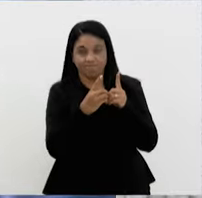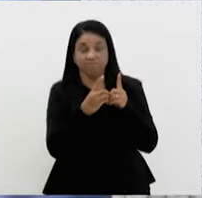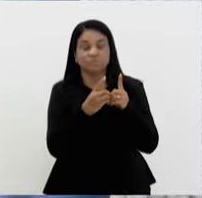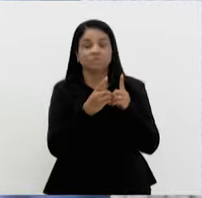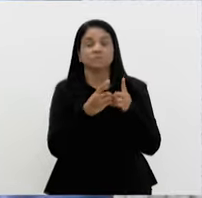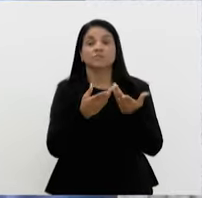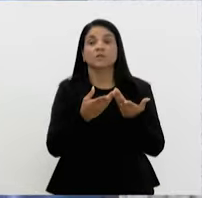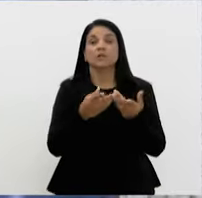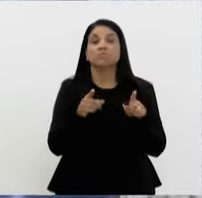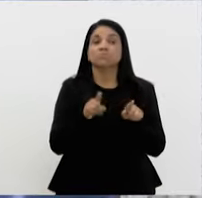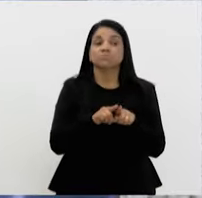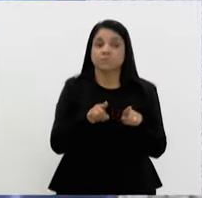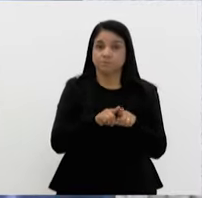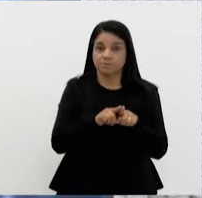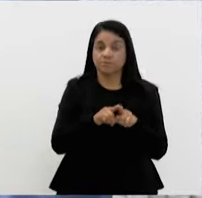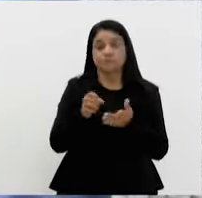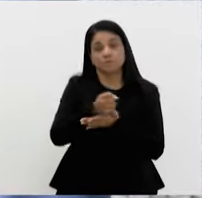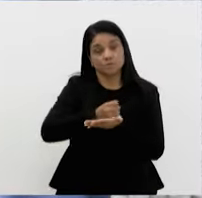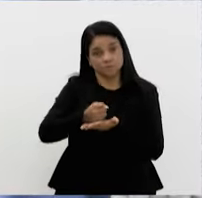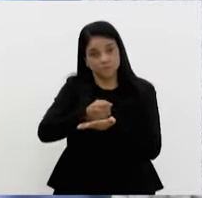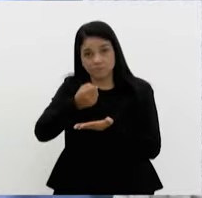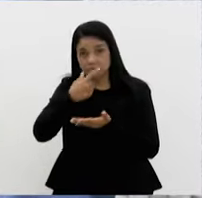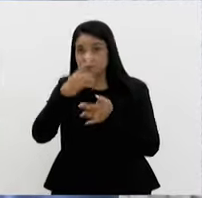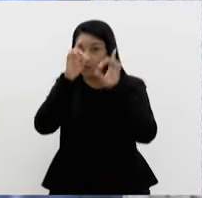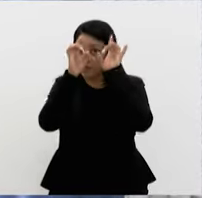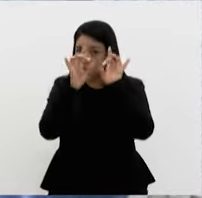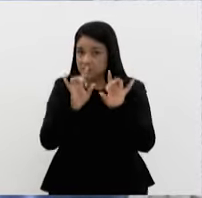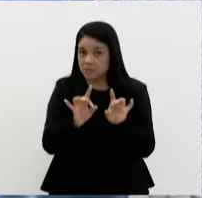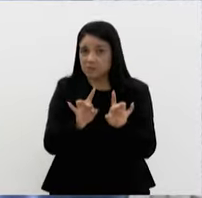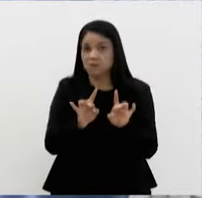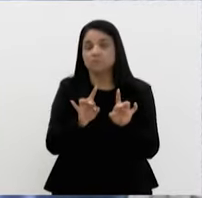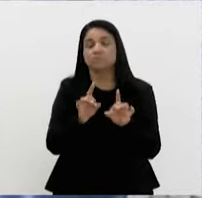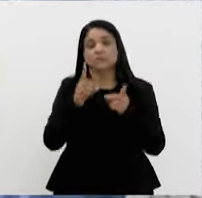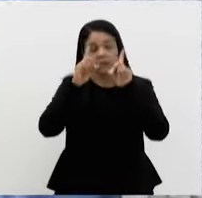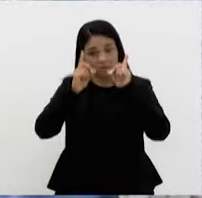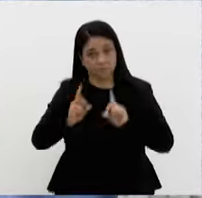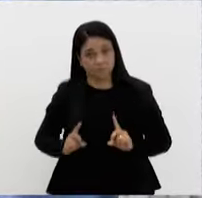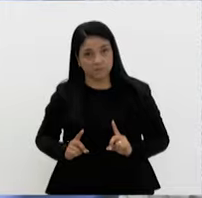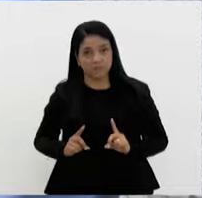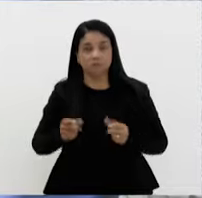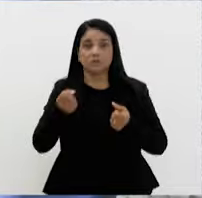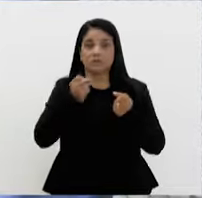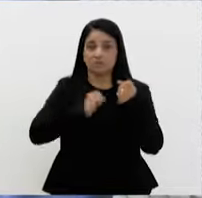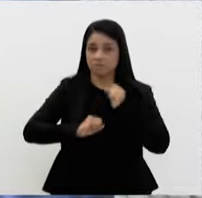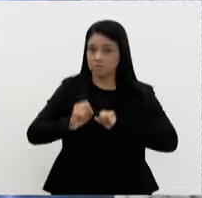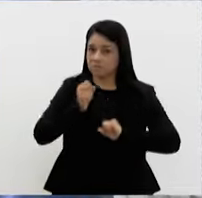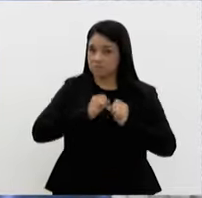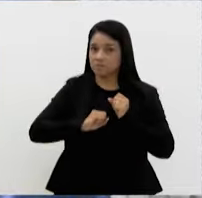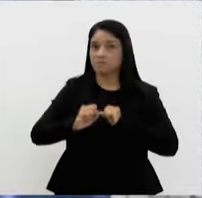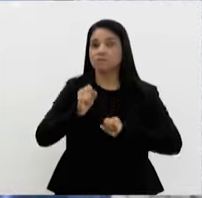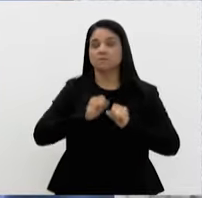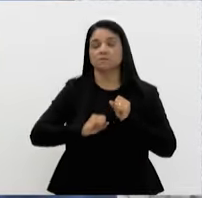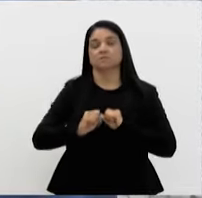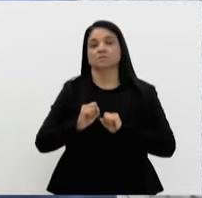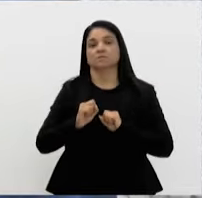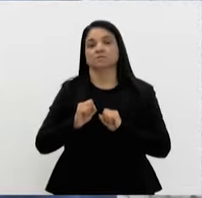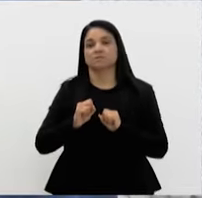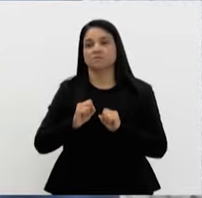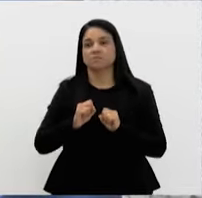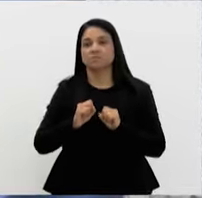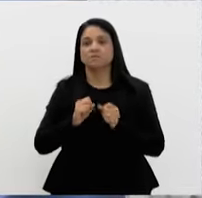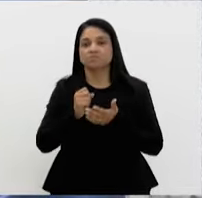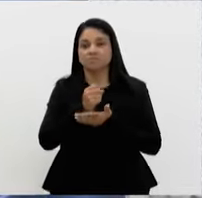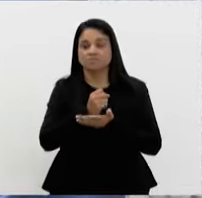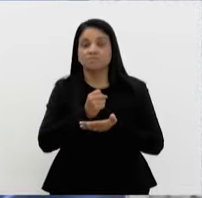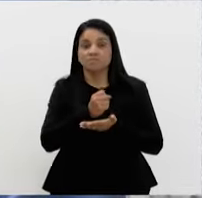transtorno, mas também há medicações específicas, tanto para depressão quanto para um transtorno de ansiedade generalizada. É